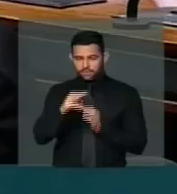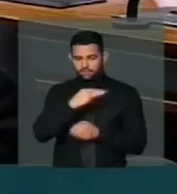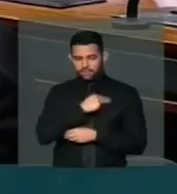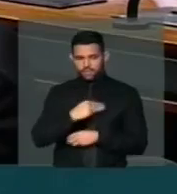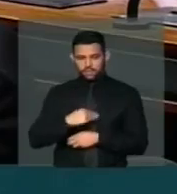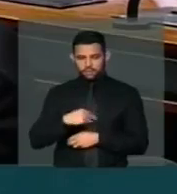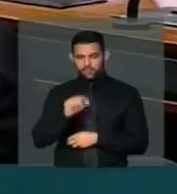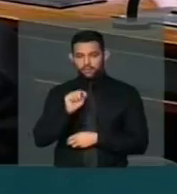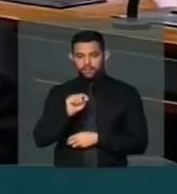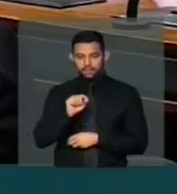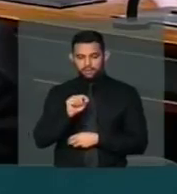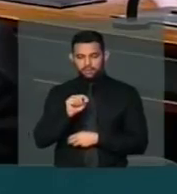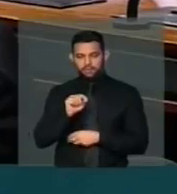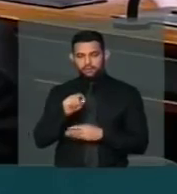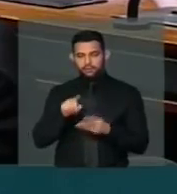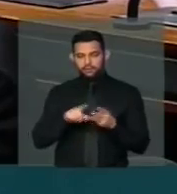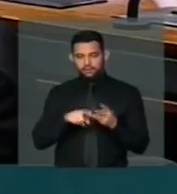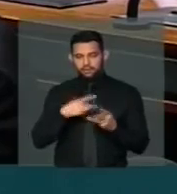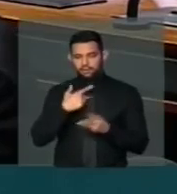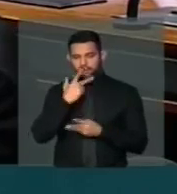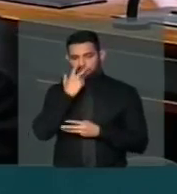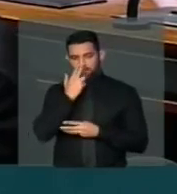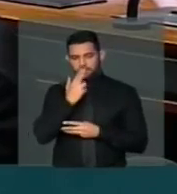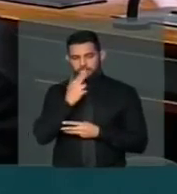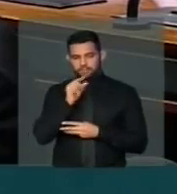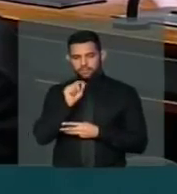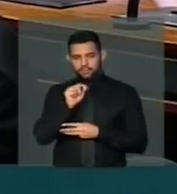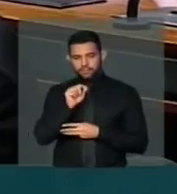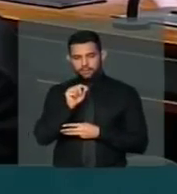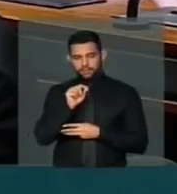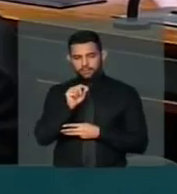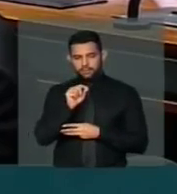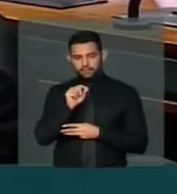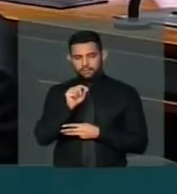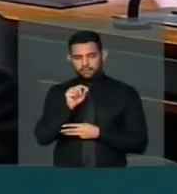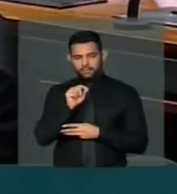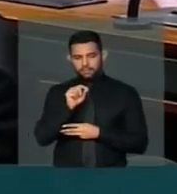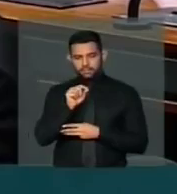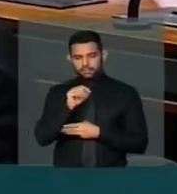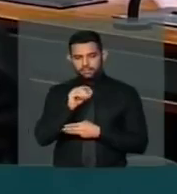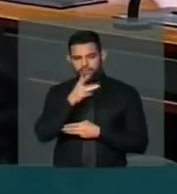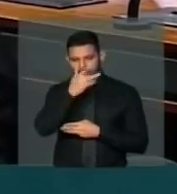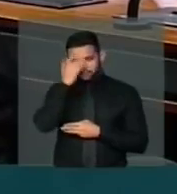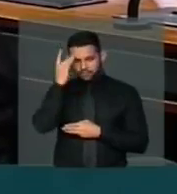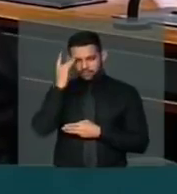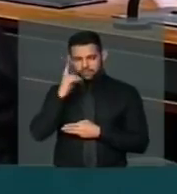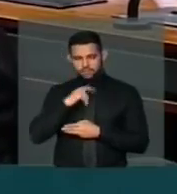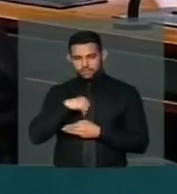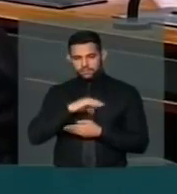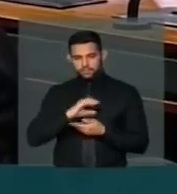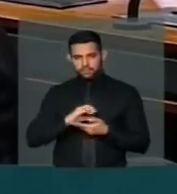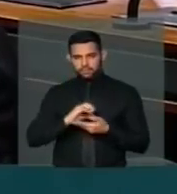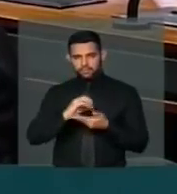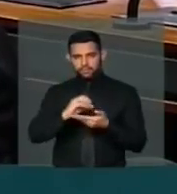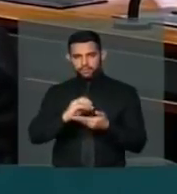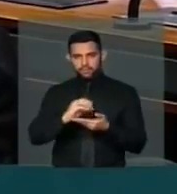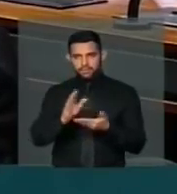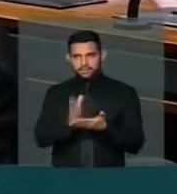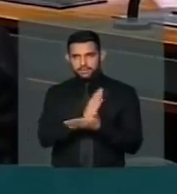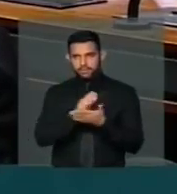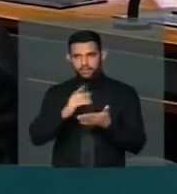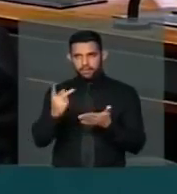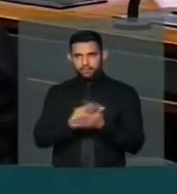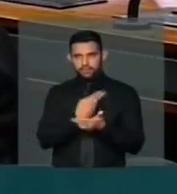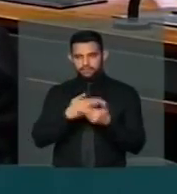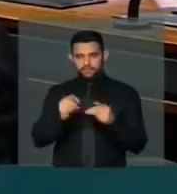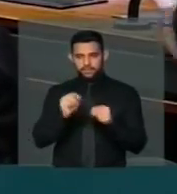a seguinte: eu acho que os contribuintes, veja, se um caso